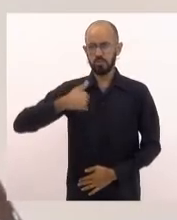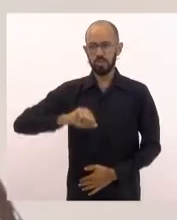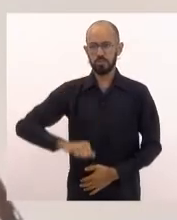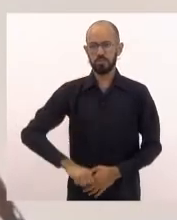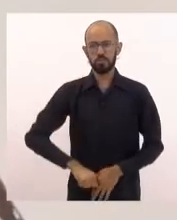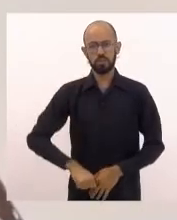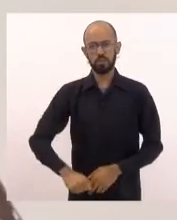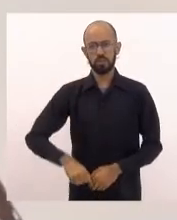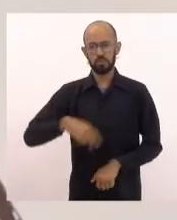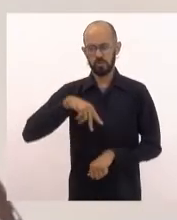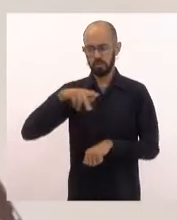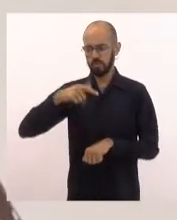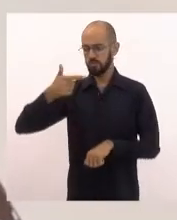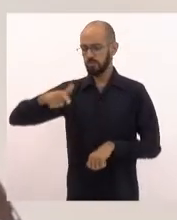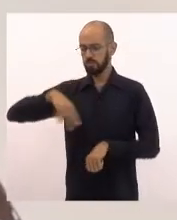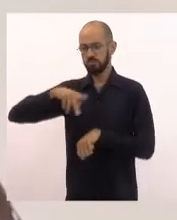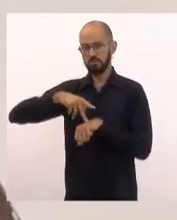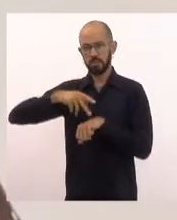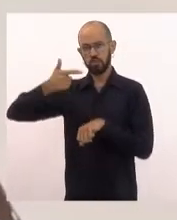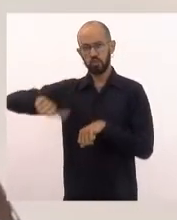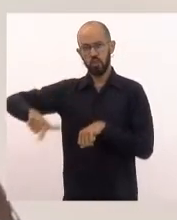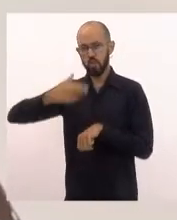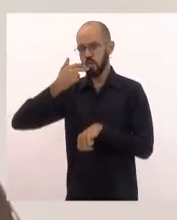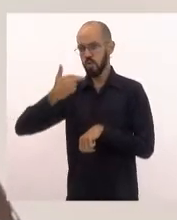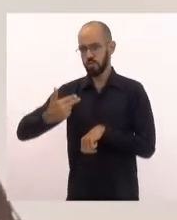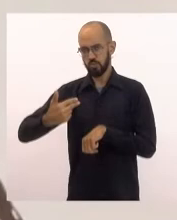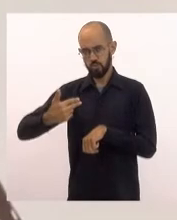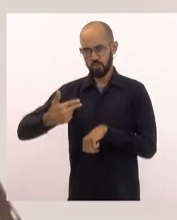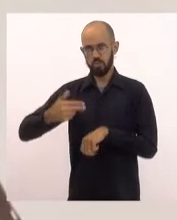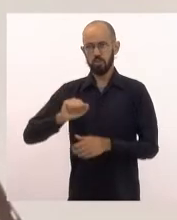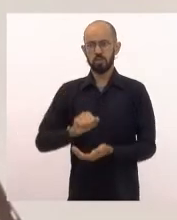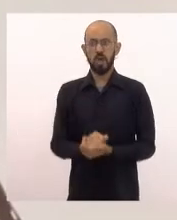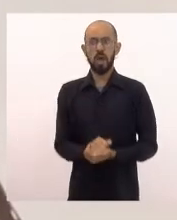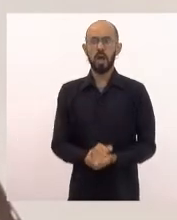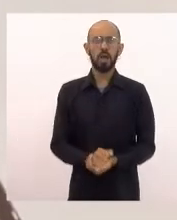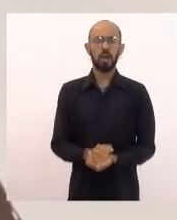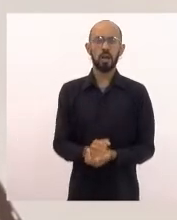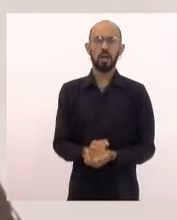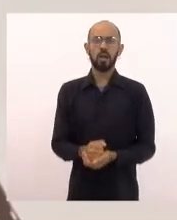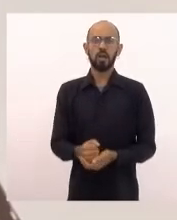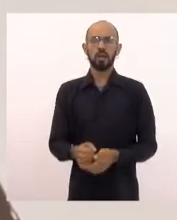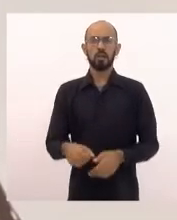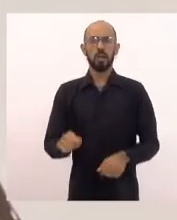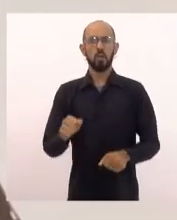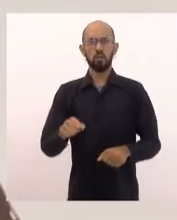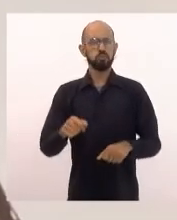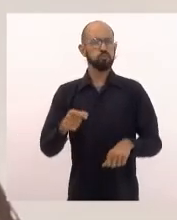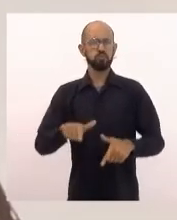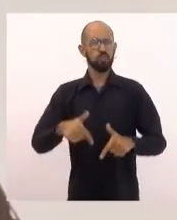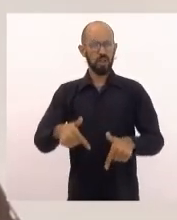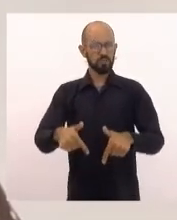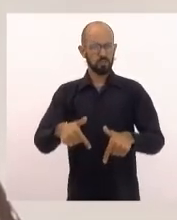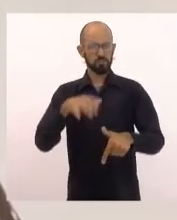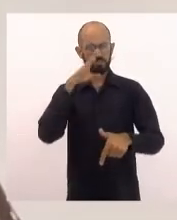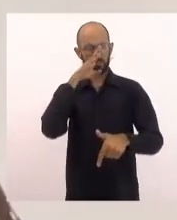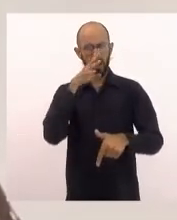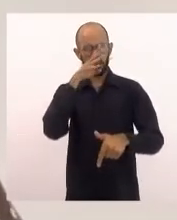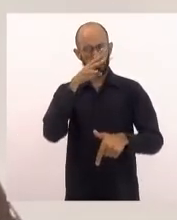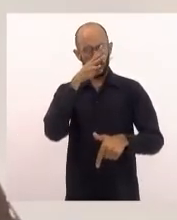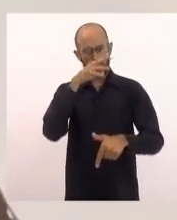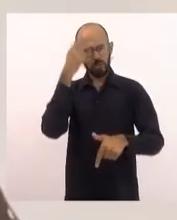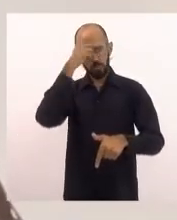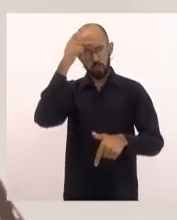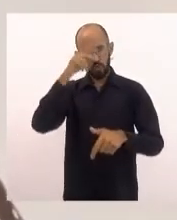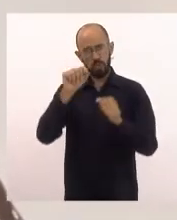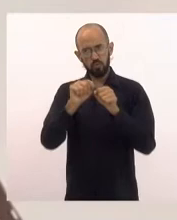imigrante, que a gente assim, fica surpreso com o ato de barbárie de quem cometeu